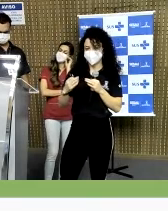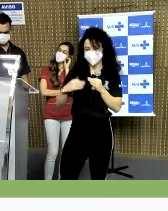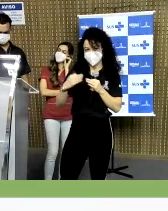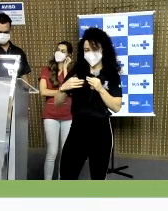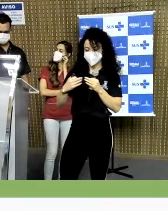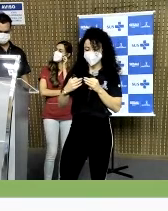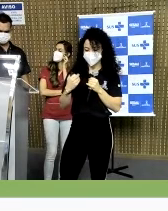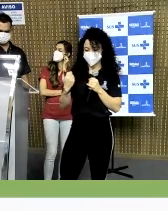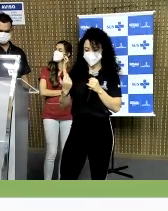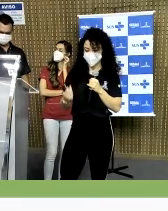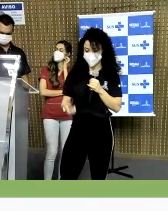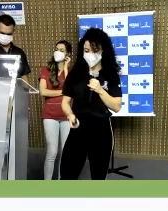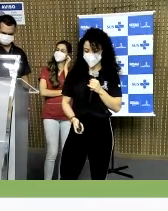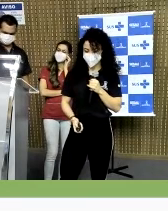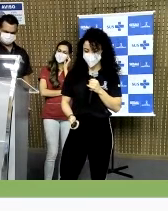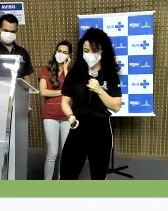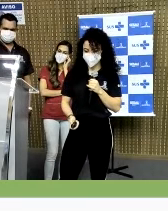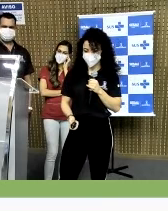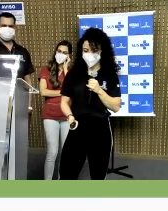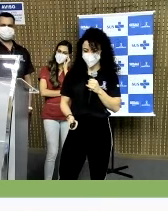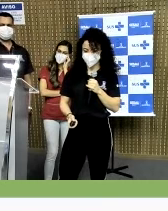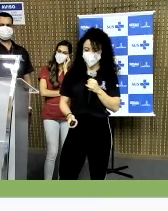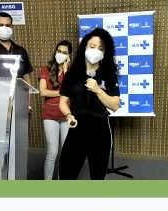devido à pandemia e outras situações. Né?